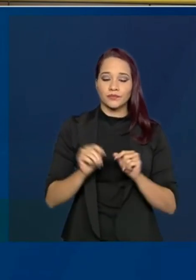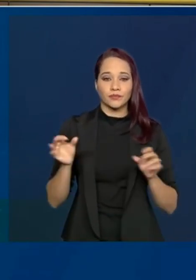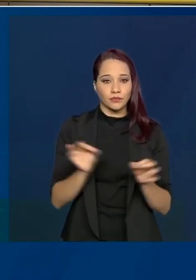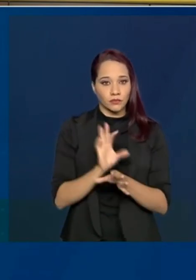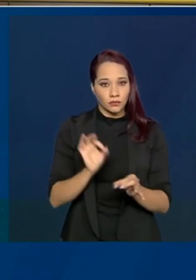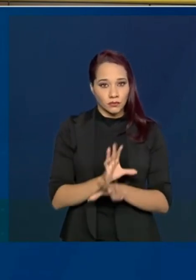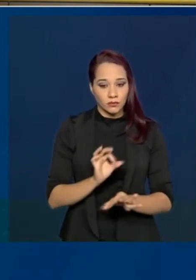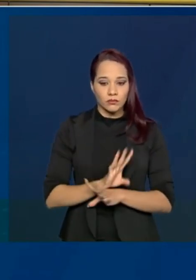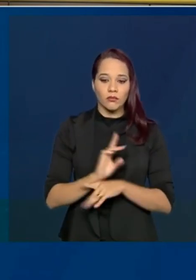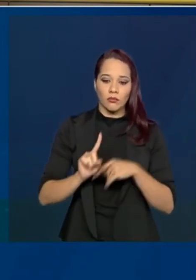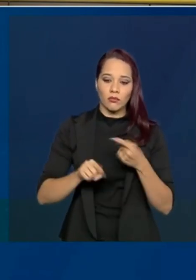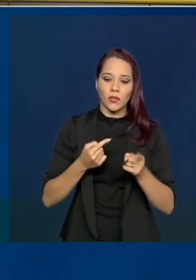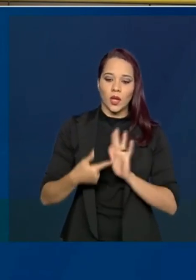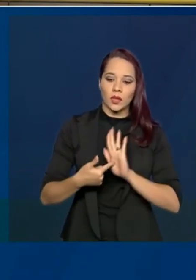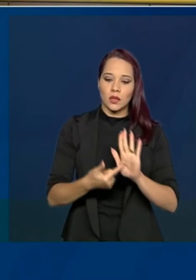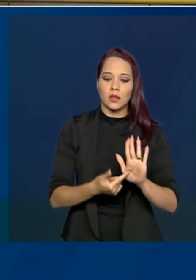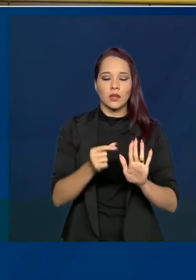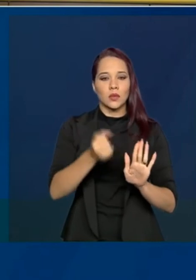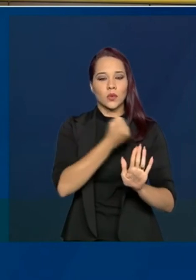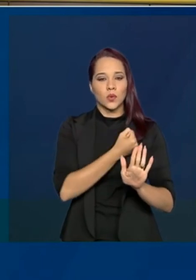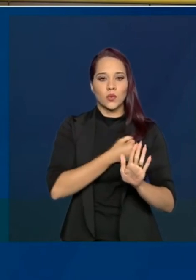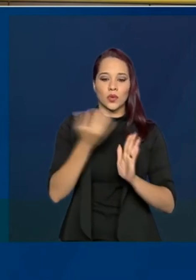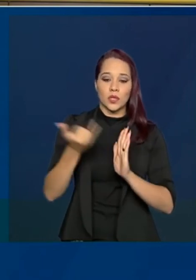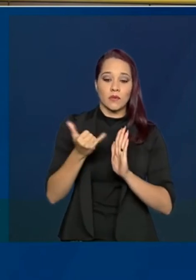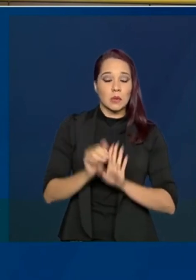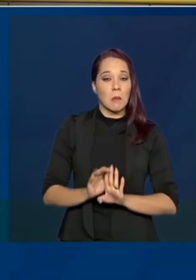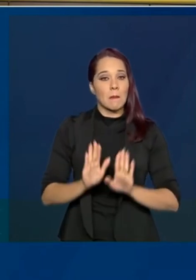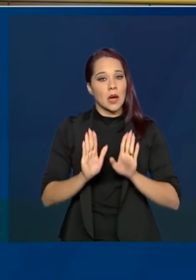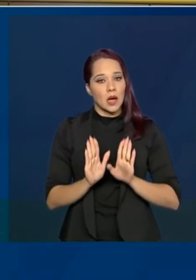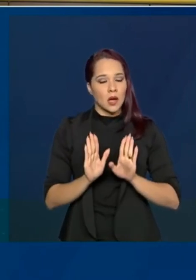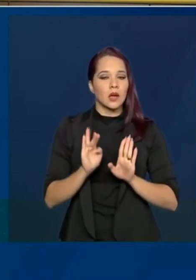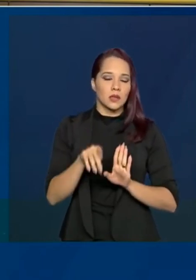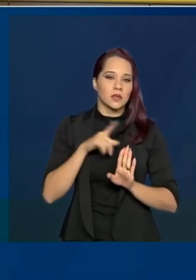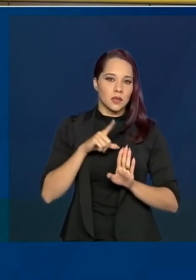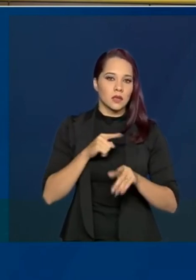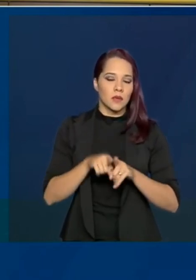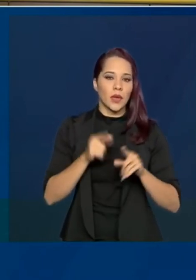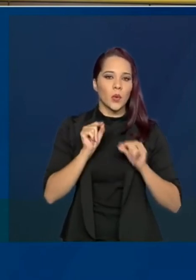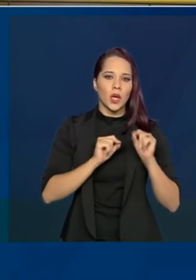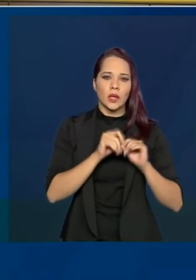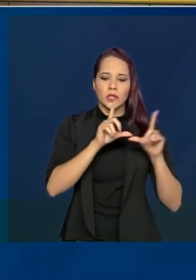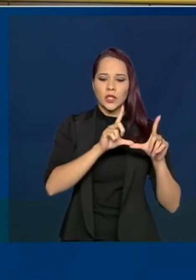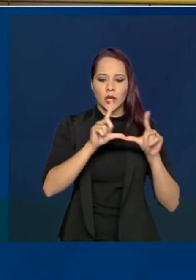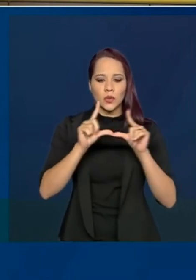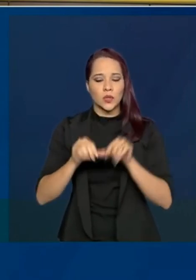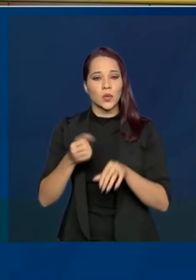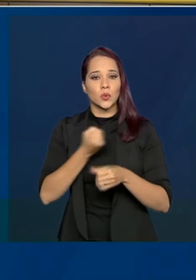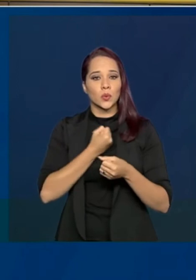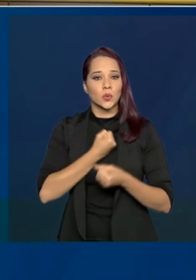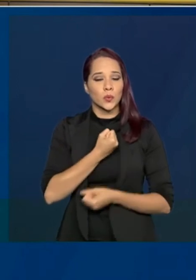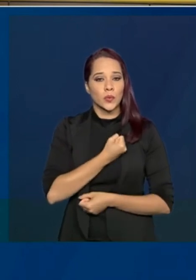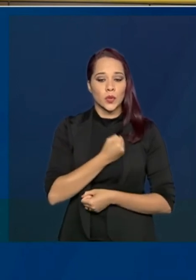concluídos e acabam entrando dentro do número de registros, mas existe essa tendência de redução no número de